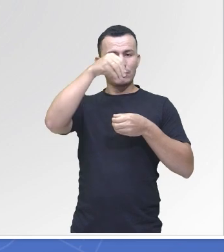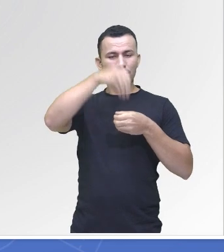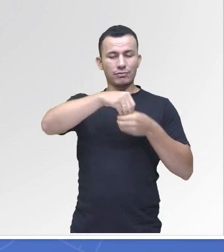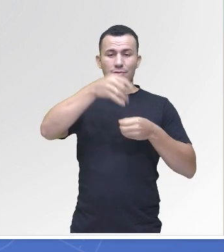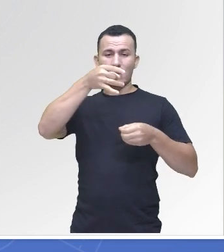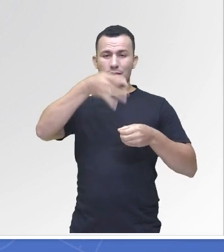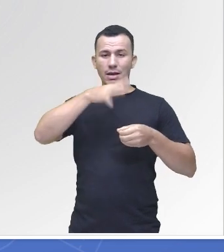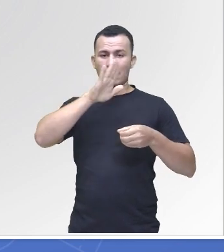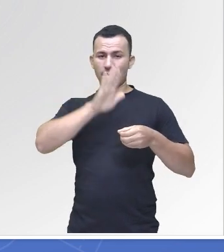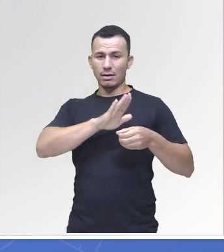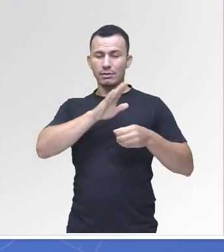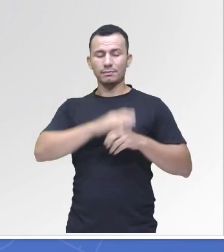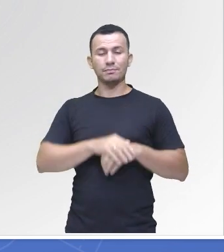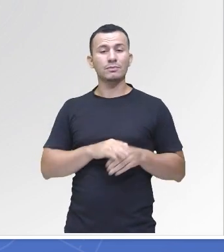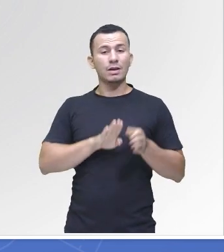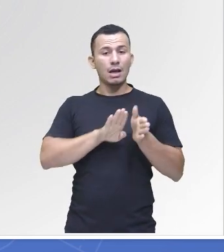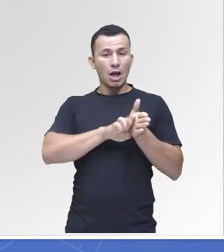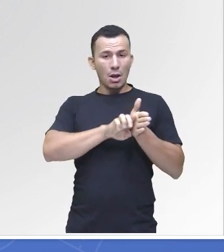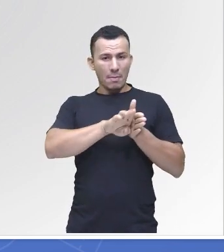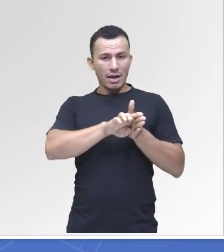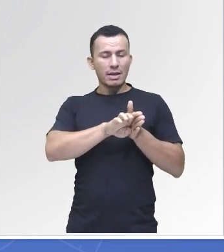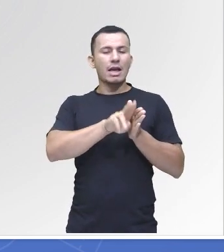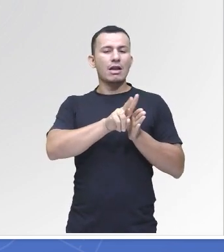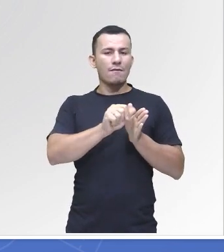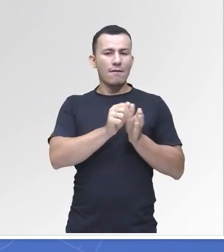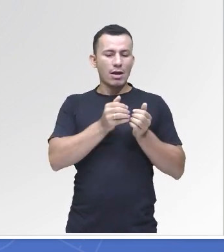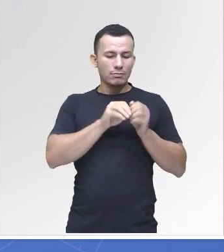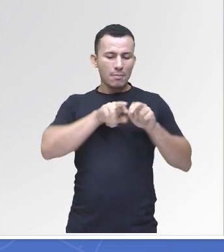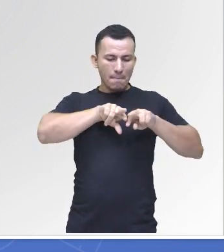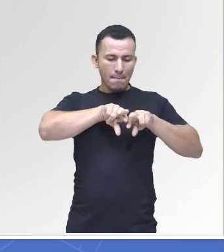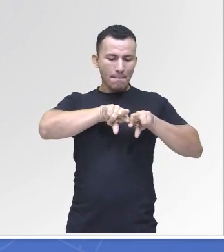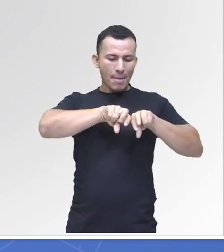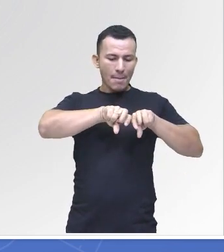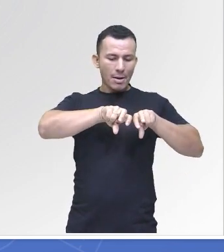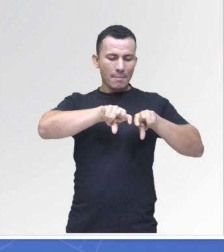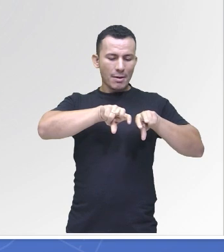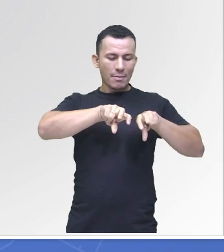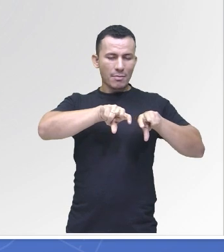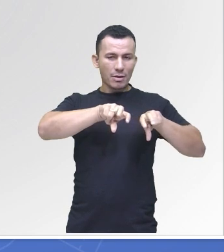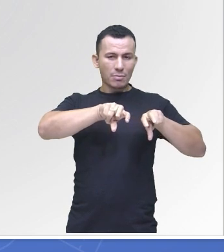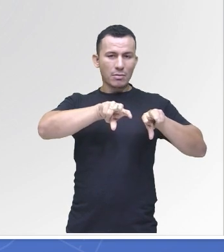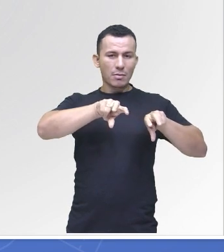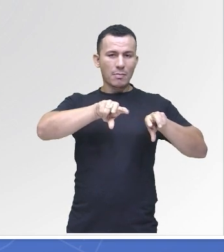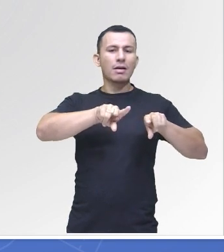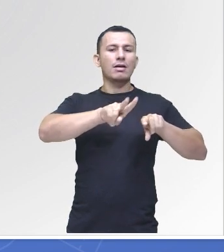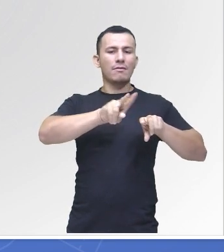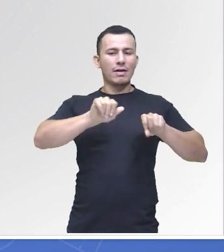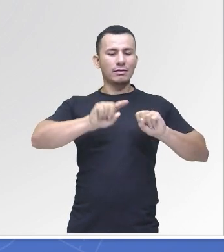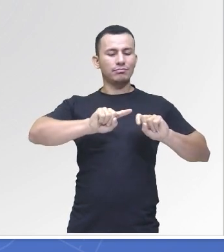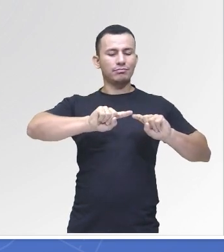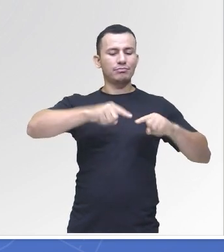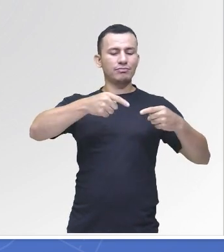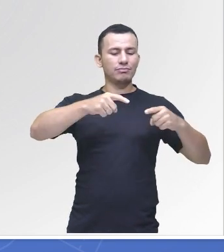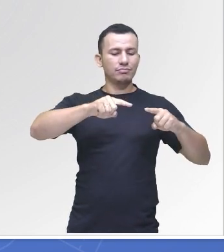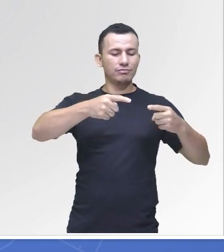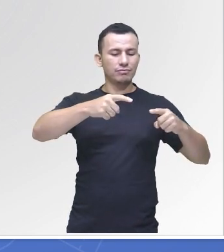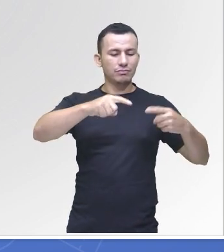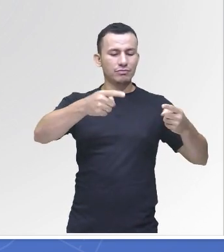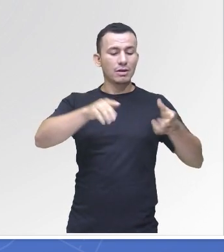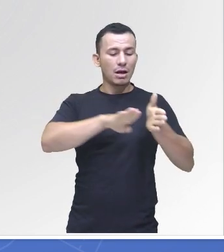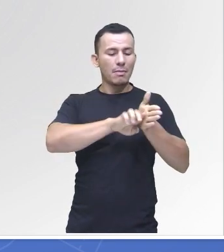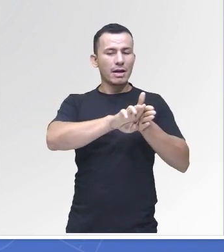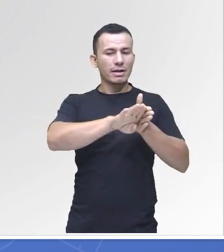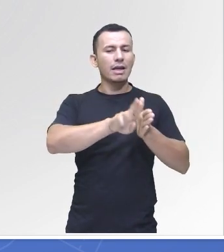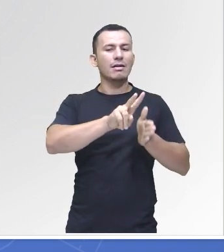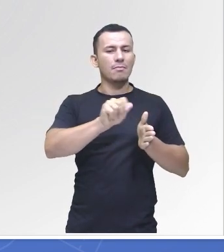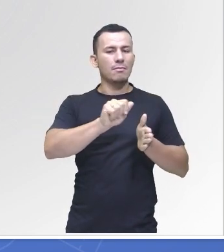genético. Dentro da bactéria, o vírus vai se aproveitar dessa célula hospedeira para se reproduzir, matando a bactéria em